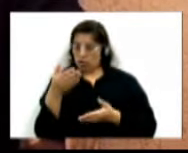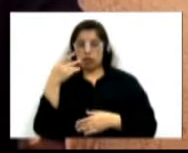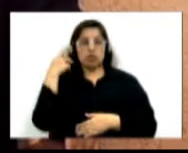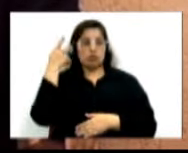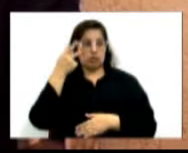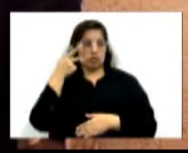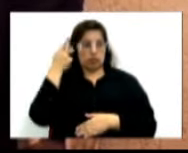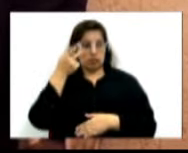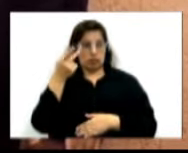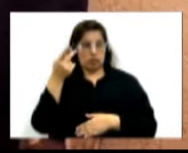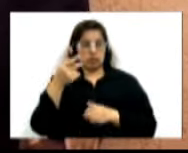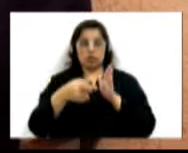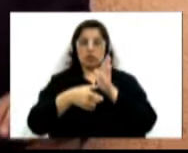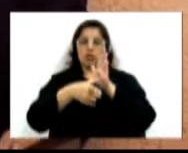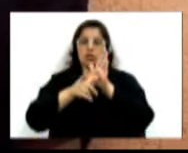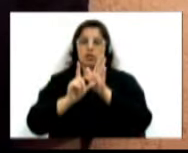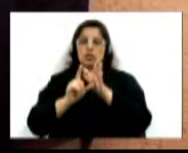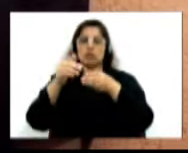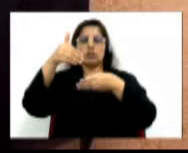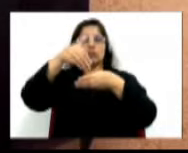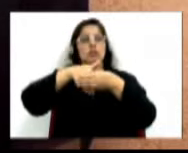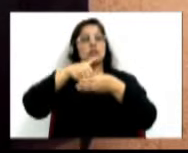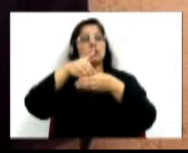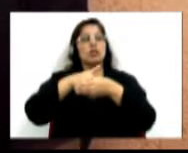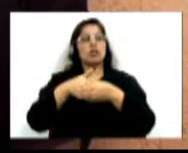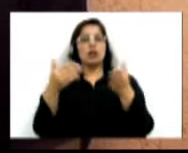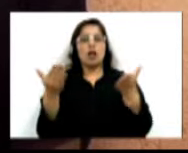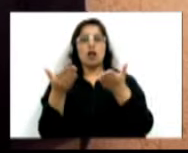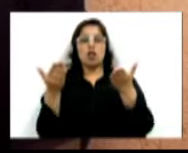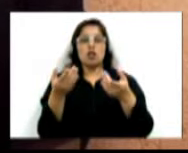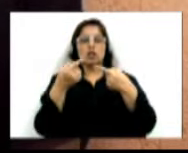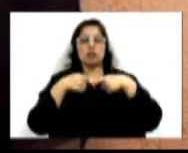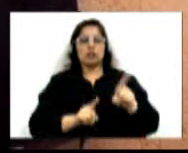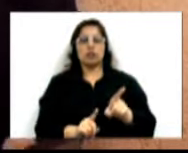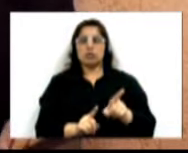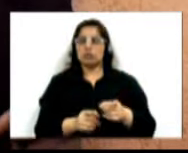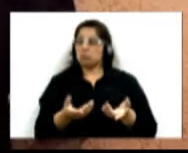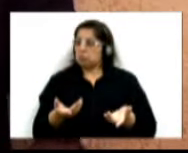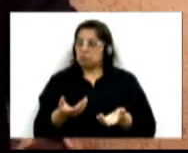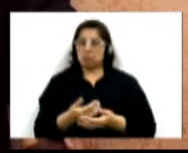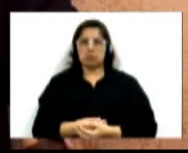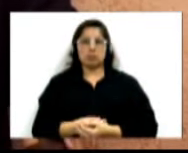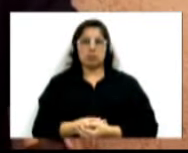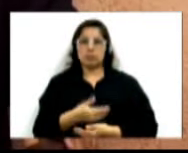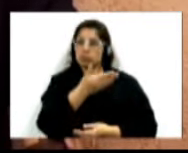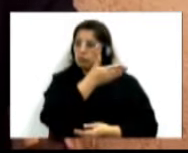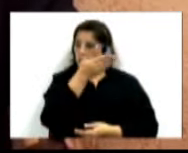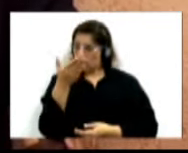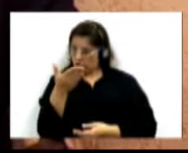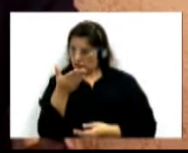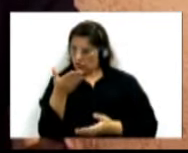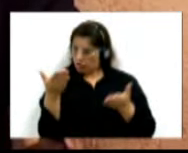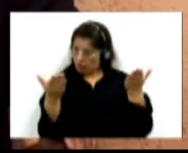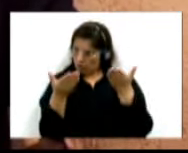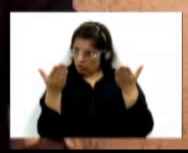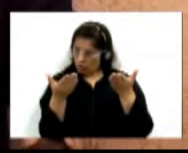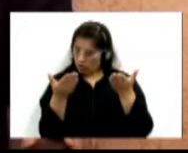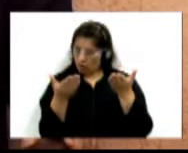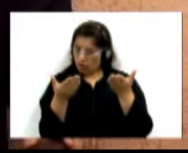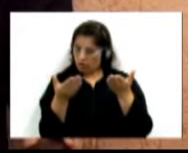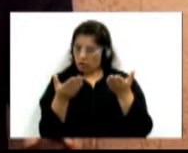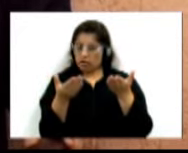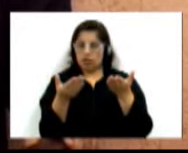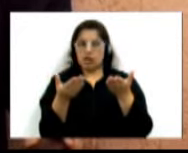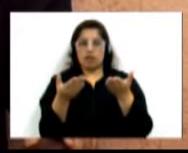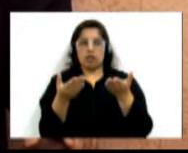votaram a favor. Agora, eu só gostaria de entender uma coisa. Vocês estão a favor hoje porque nós